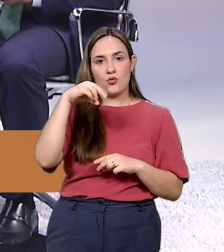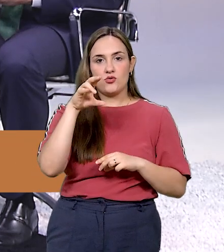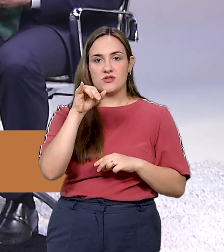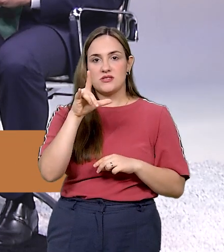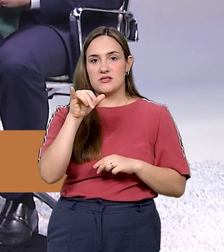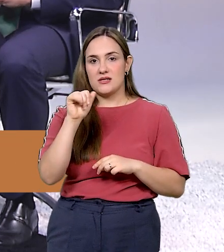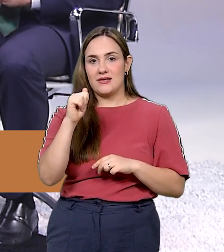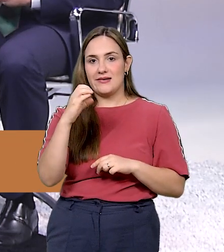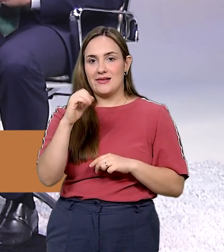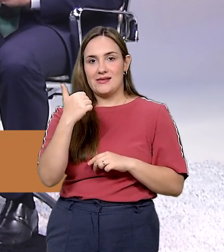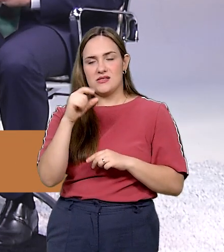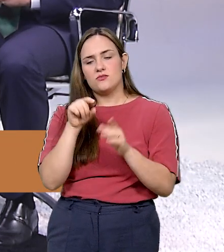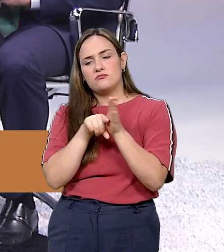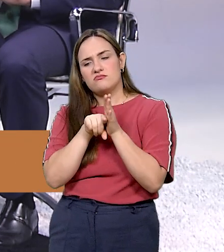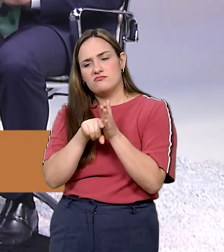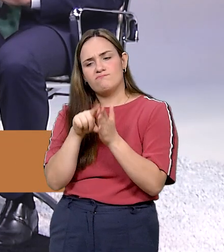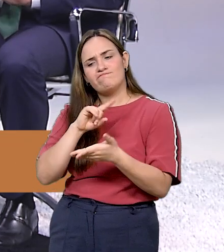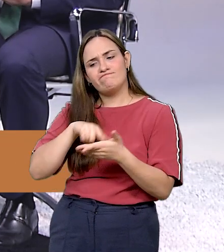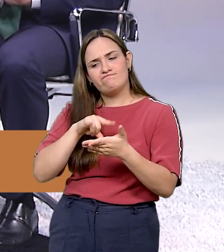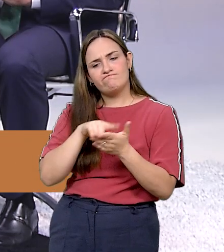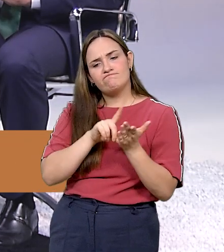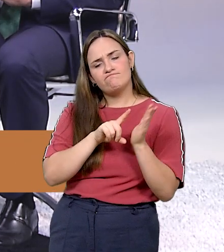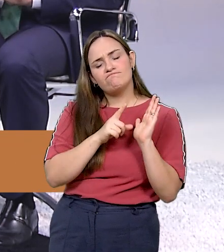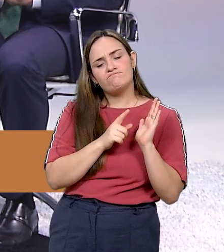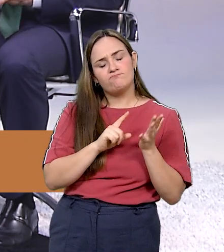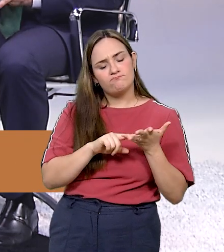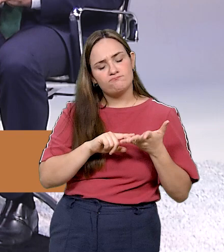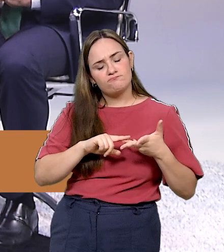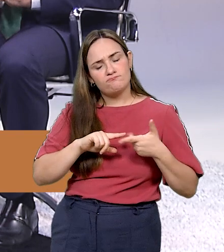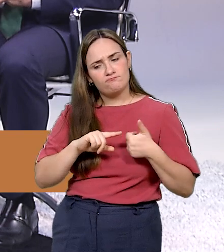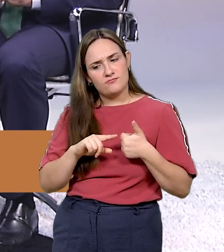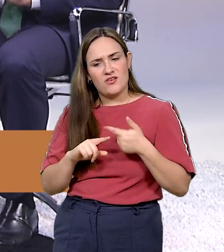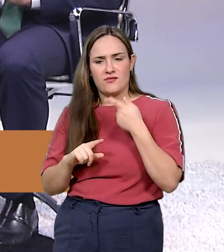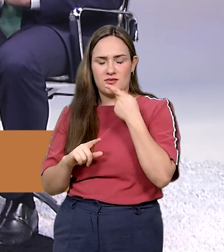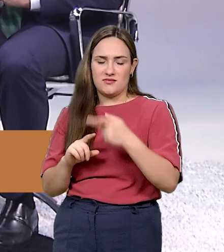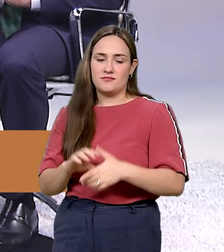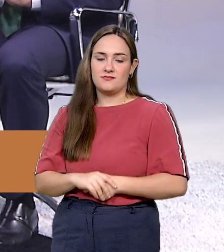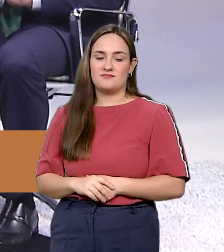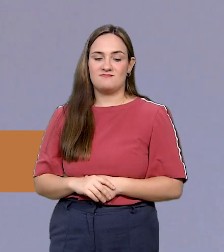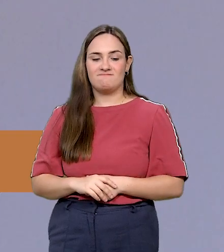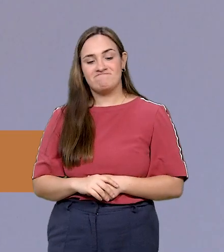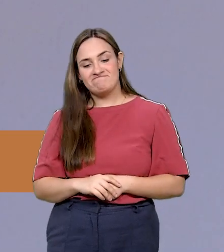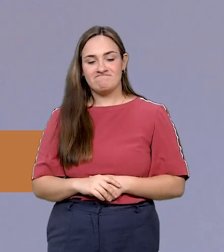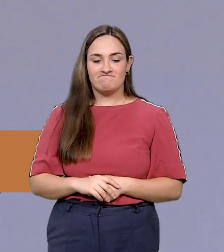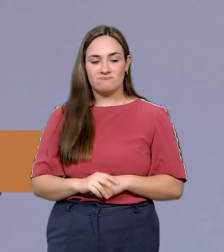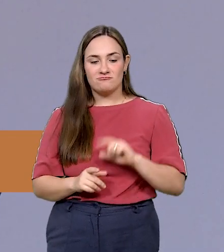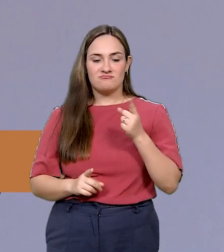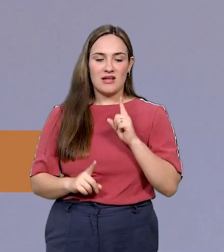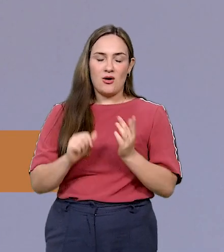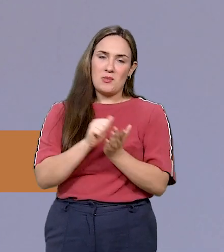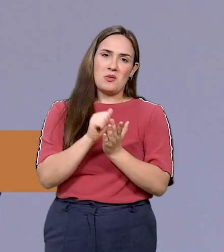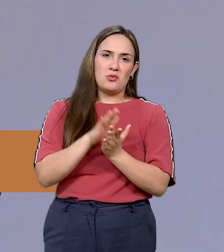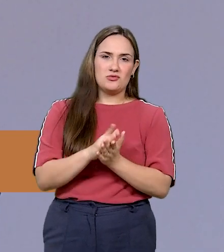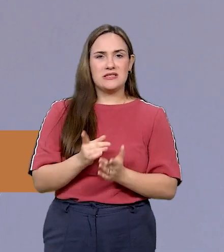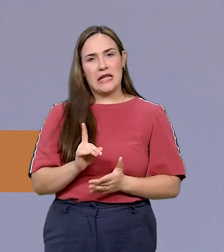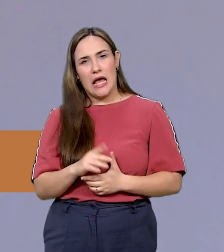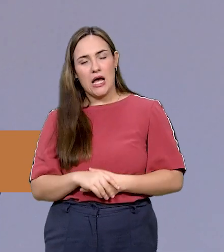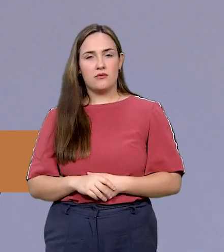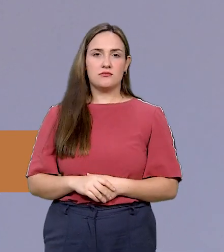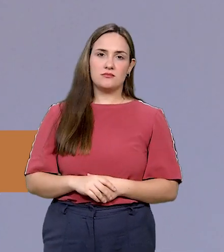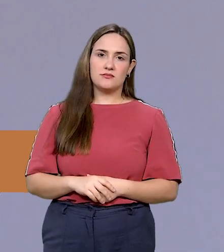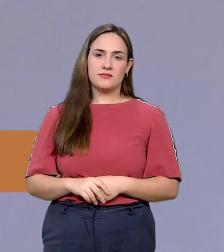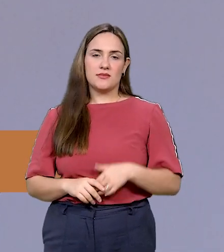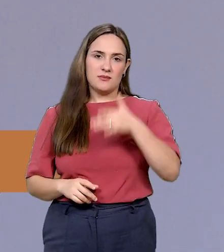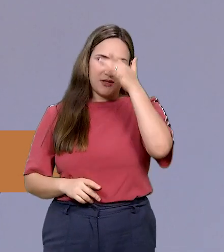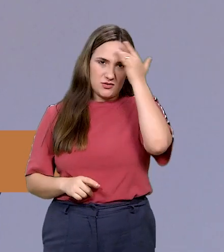uma triagem de documentos, e aí se a pessoa realmente é verificado, olha, não é um caso de uma multa, não é um caso que a pessoa está